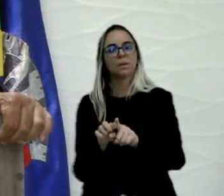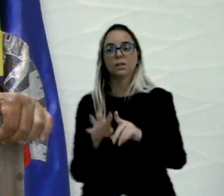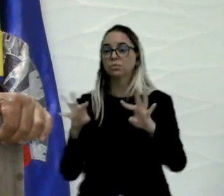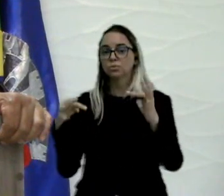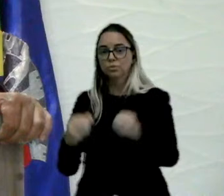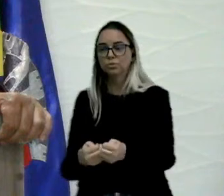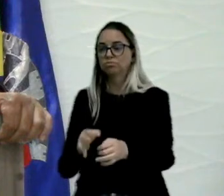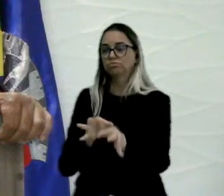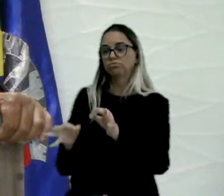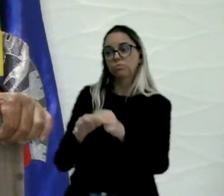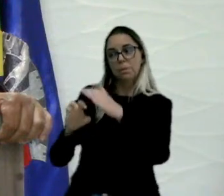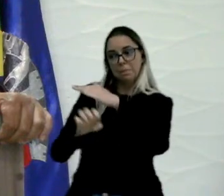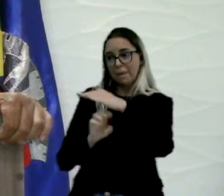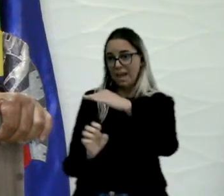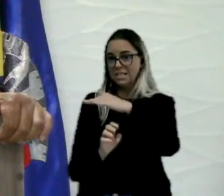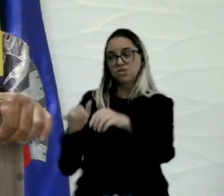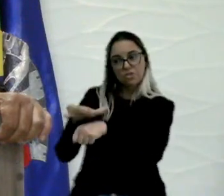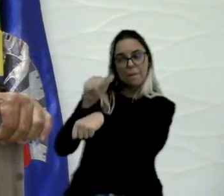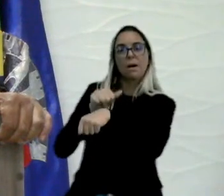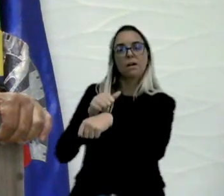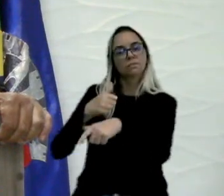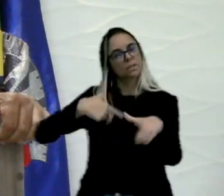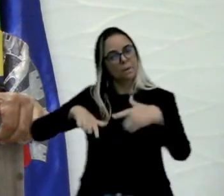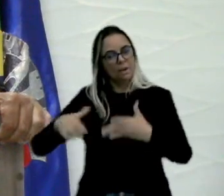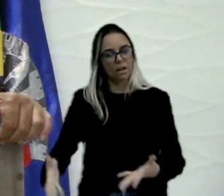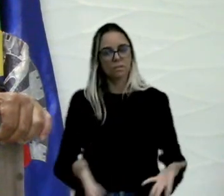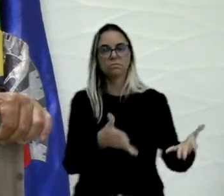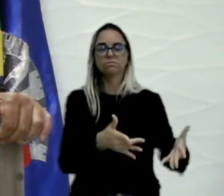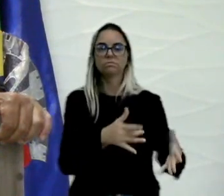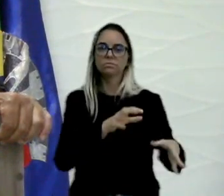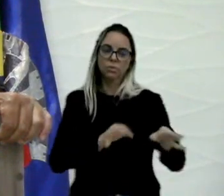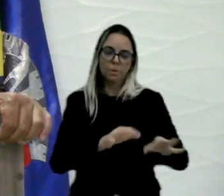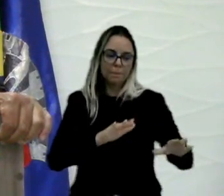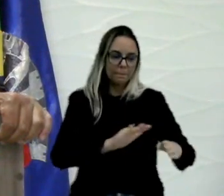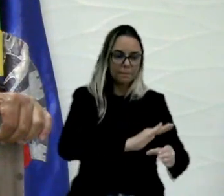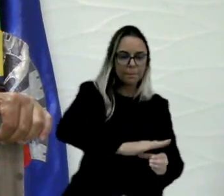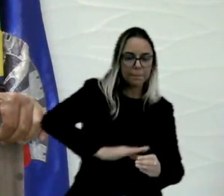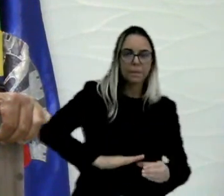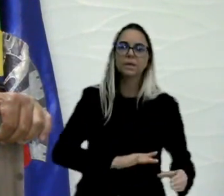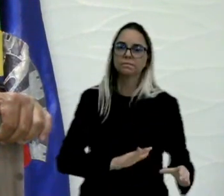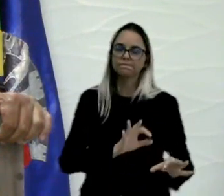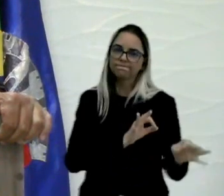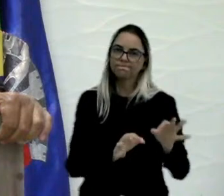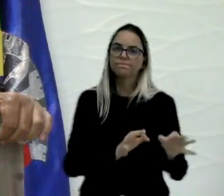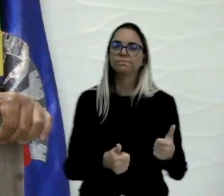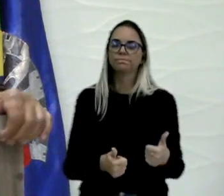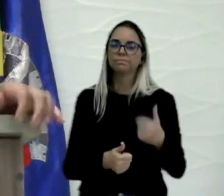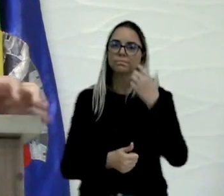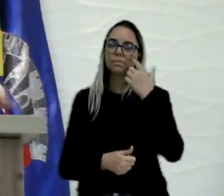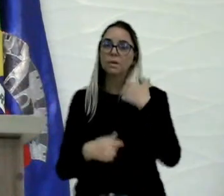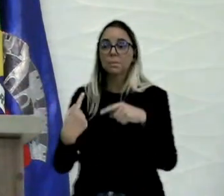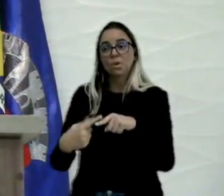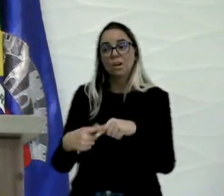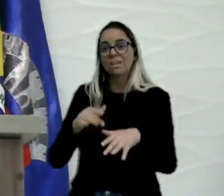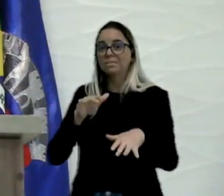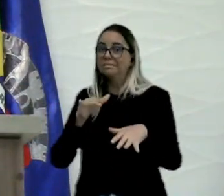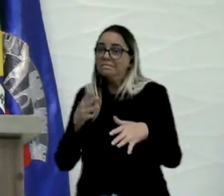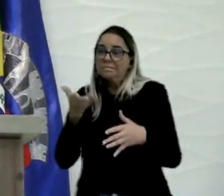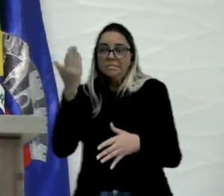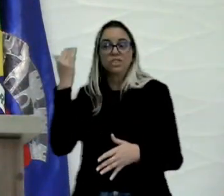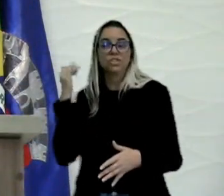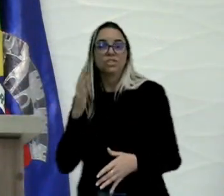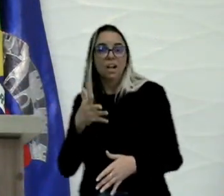essas firmas para dar esse tapa buraco que tem uma vez que vem uma firma aí meu amigo que eu vou dizer uma coisa